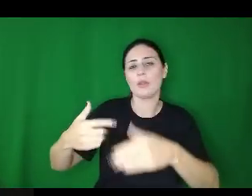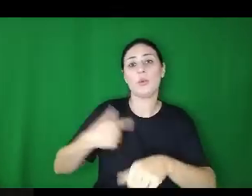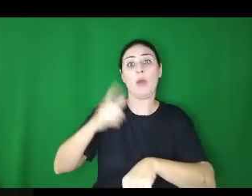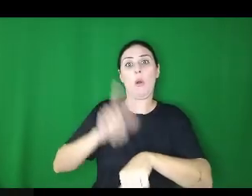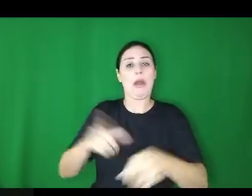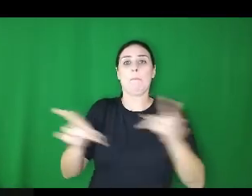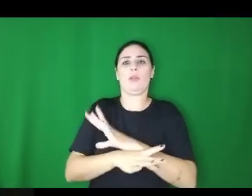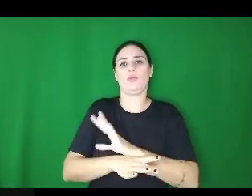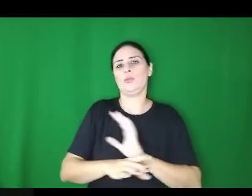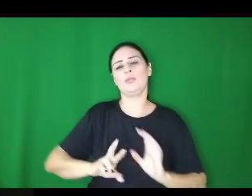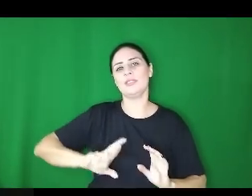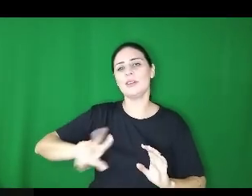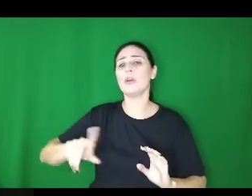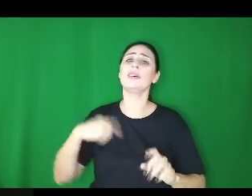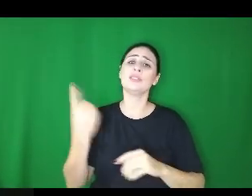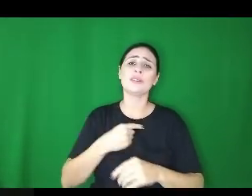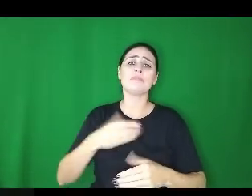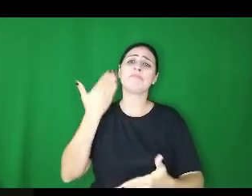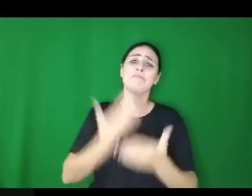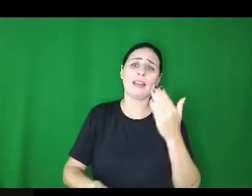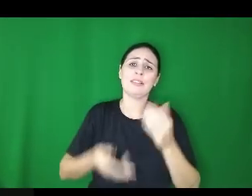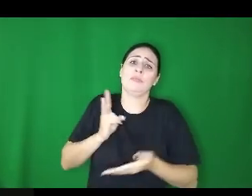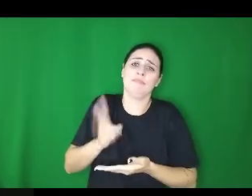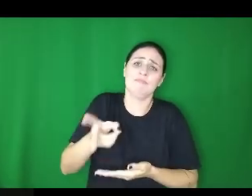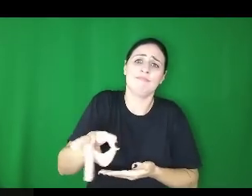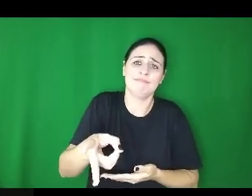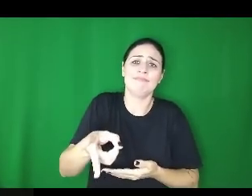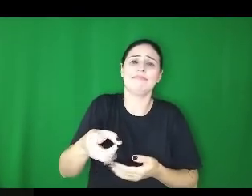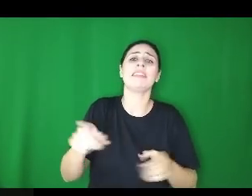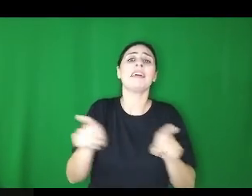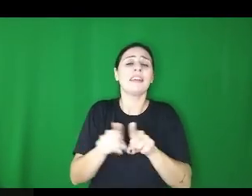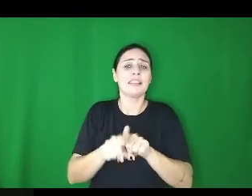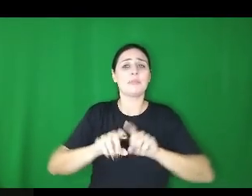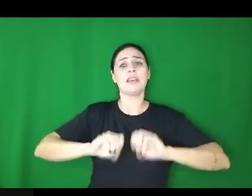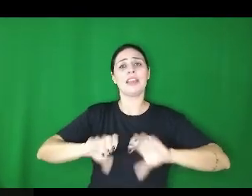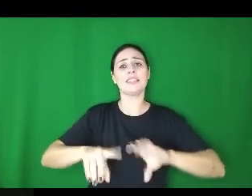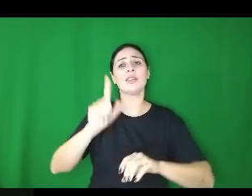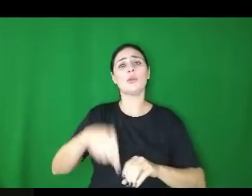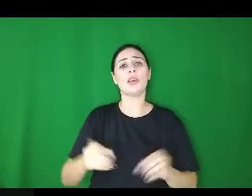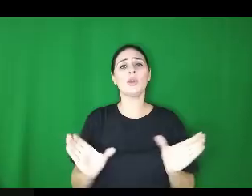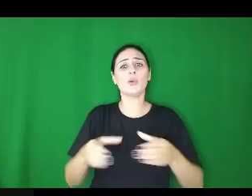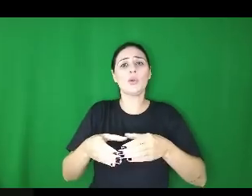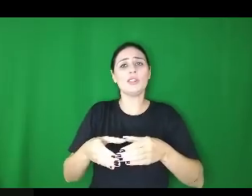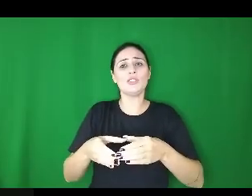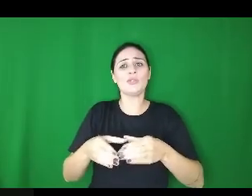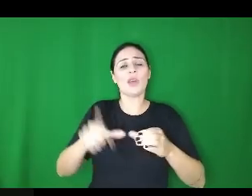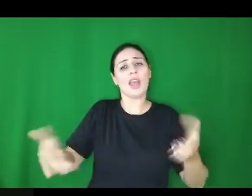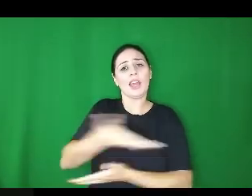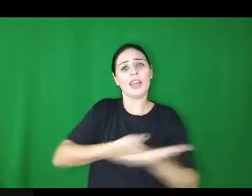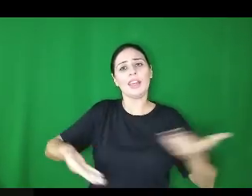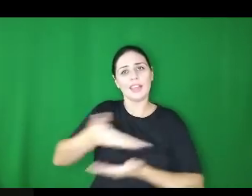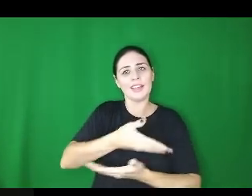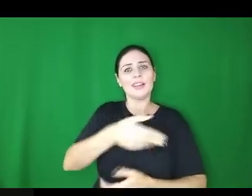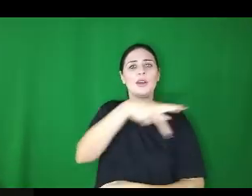isso. Então, eles fizeram, eles ajudaram a criança, mas mediação não é isso, só ajudar a criança e falar assim, aqui você preenche